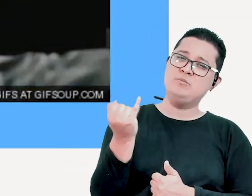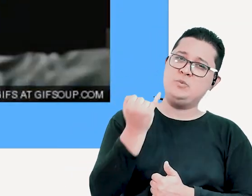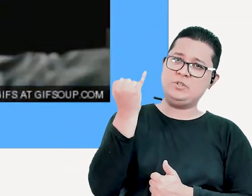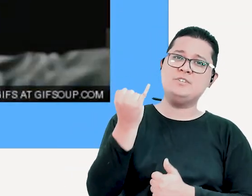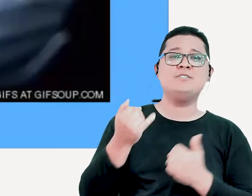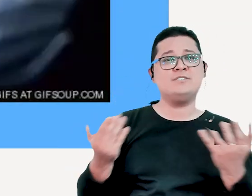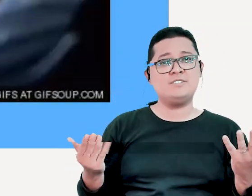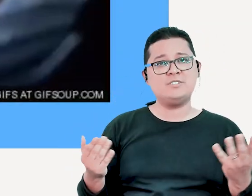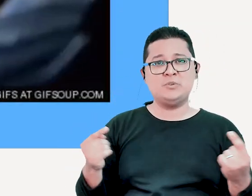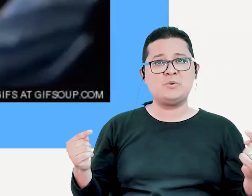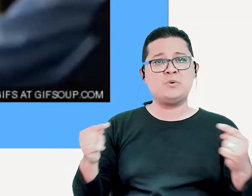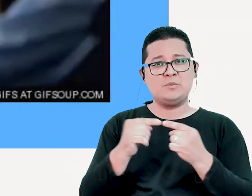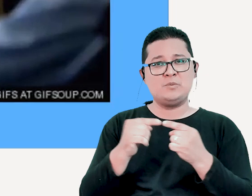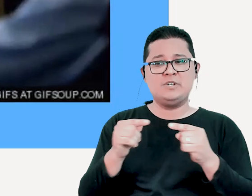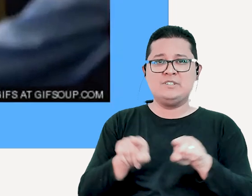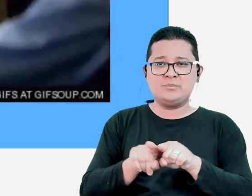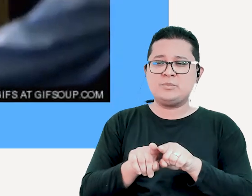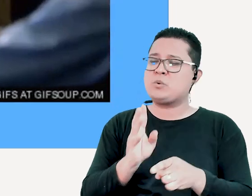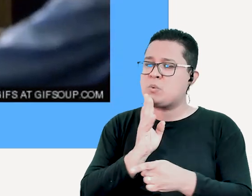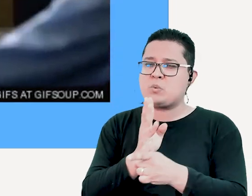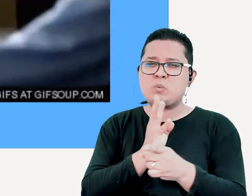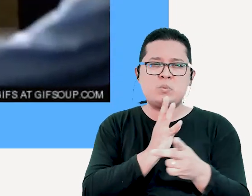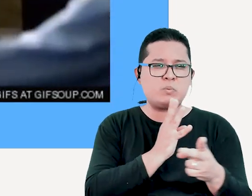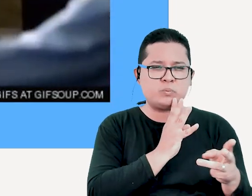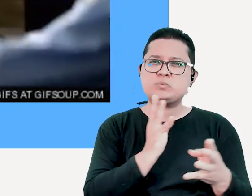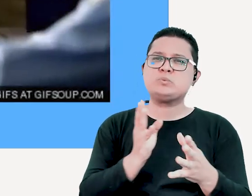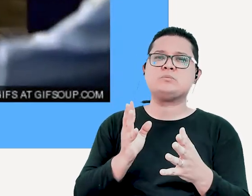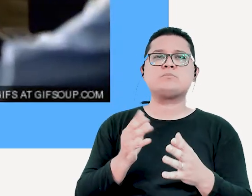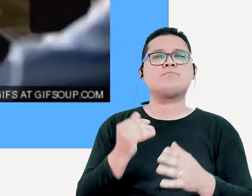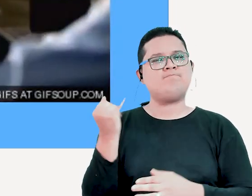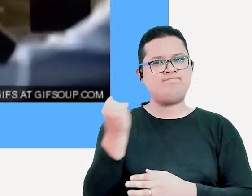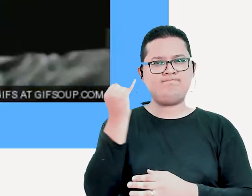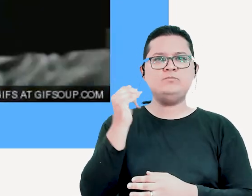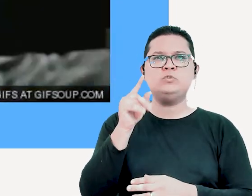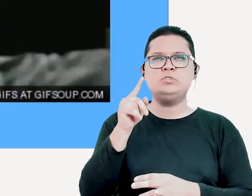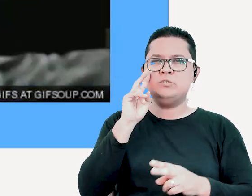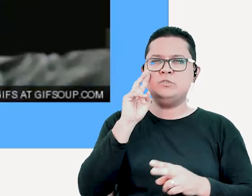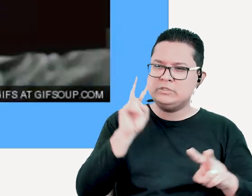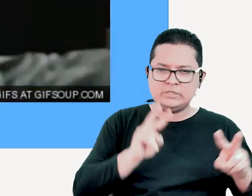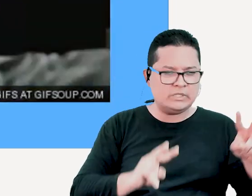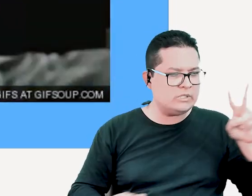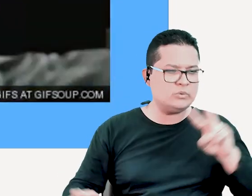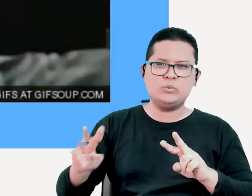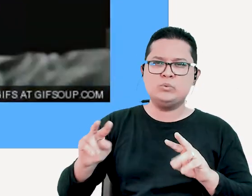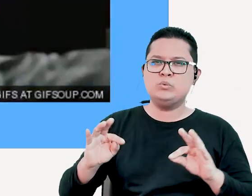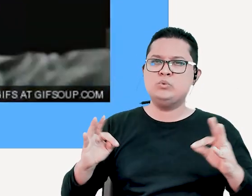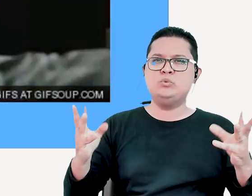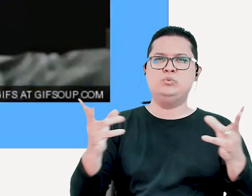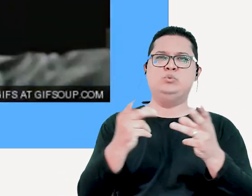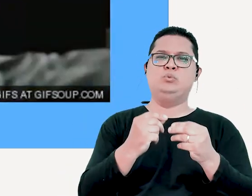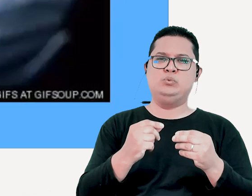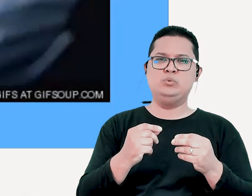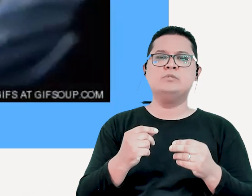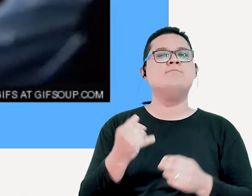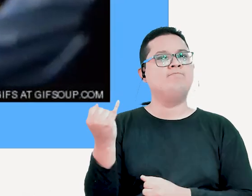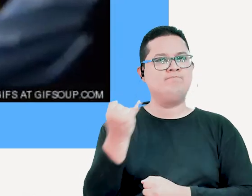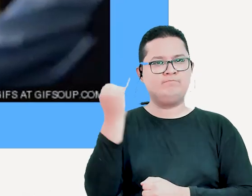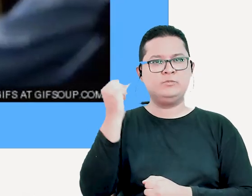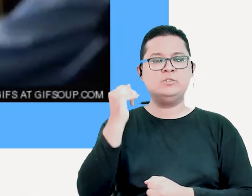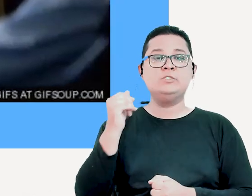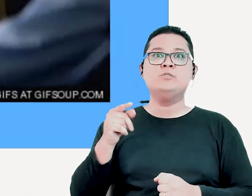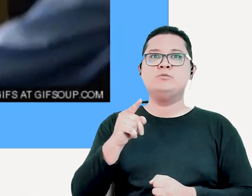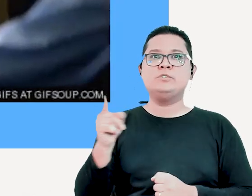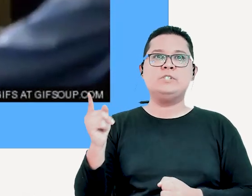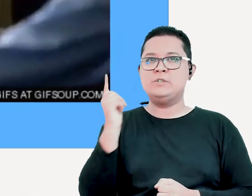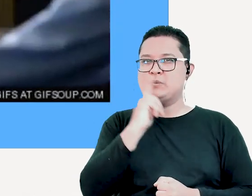todo, a gente tem uma visão muito mais holística e fica muito mais claro em como que a gente pode dar suporte para